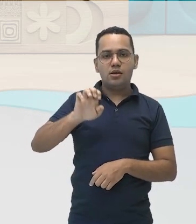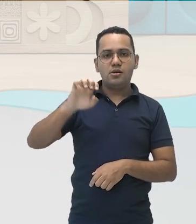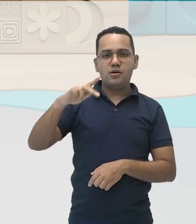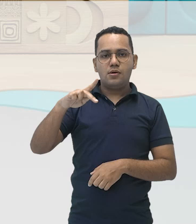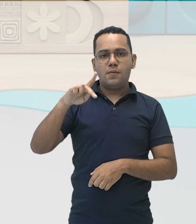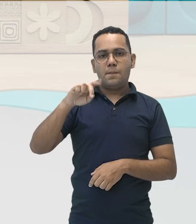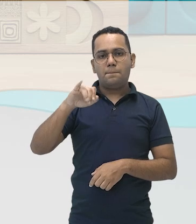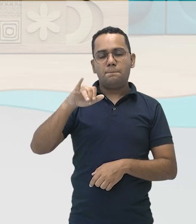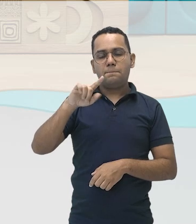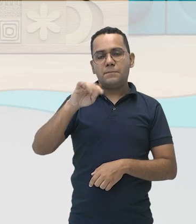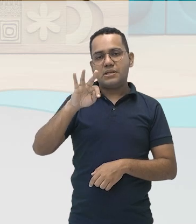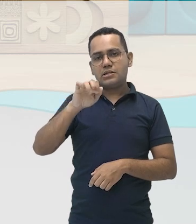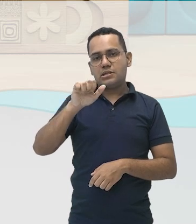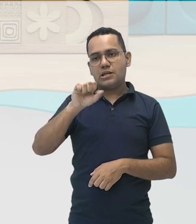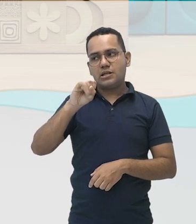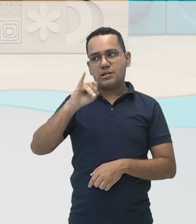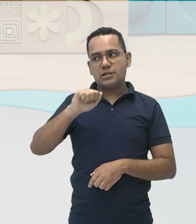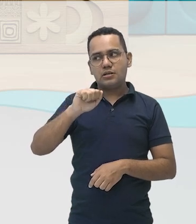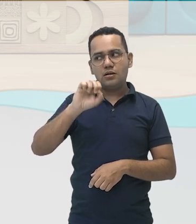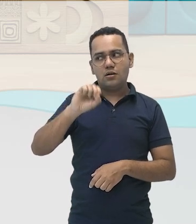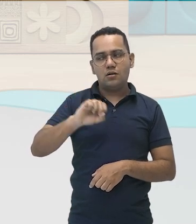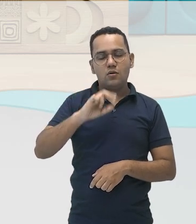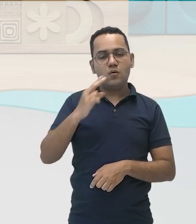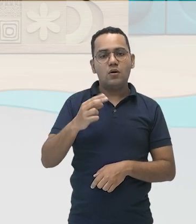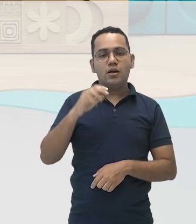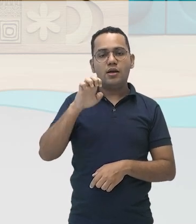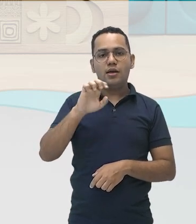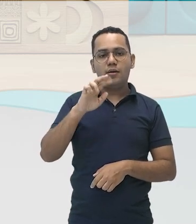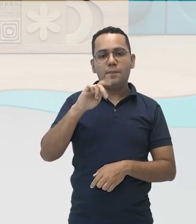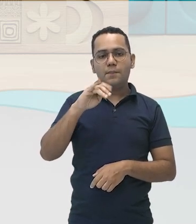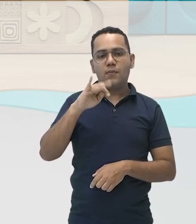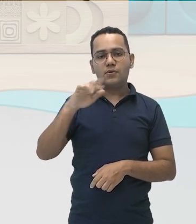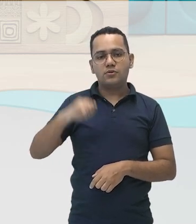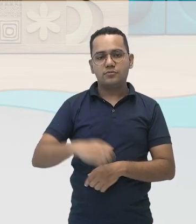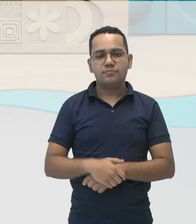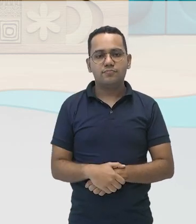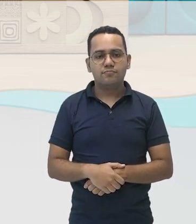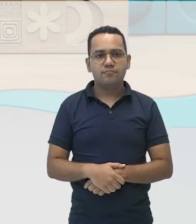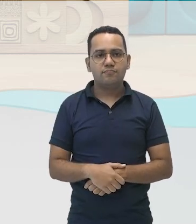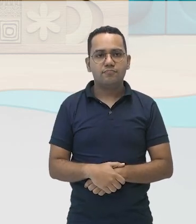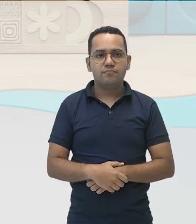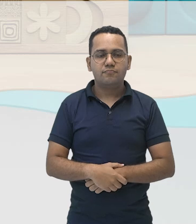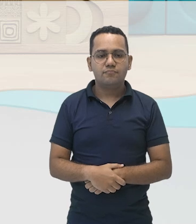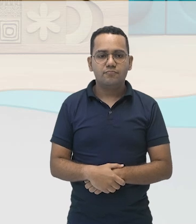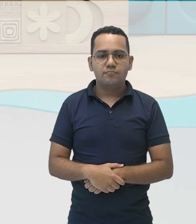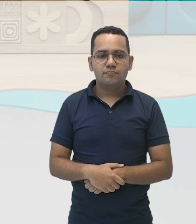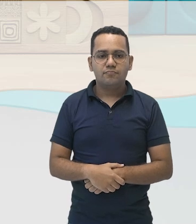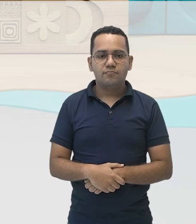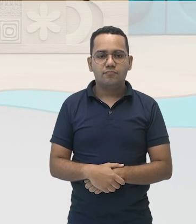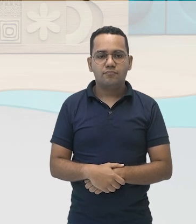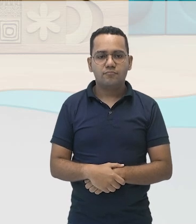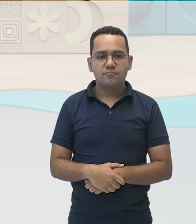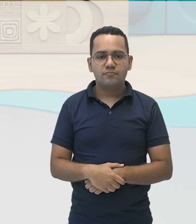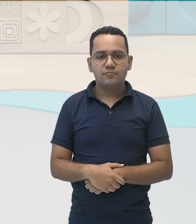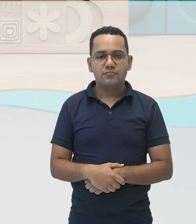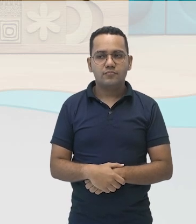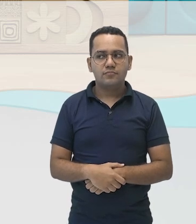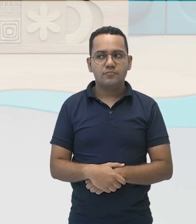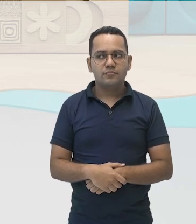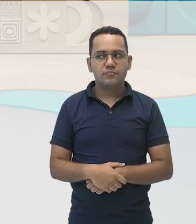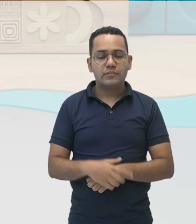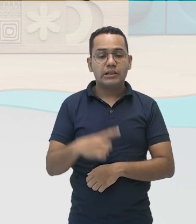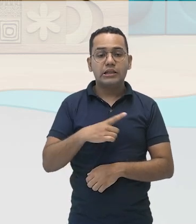ou rinorragia, né? Que é justamente essa perda de sangue ali na região do nariz. E ela pode ocorrer de